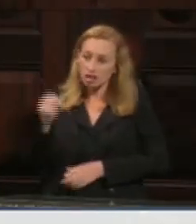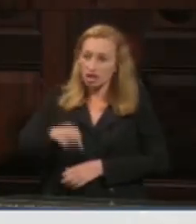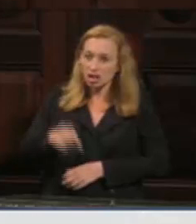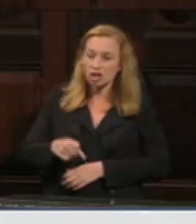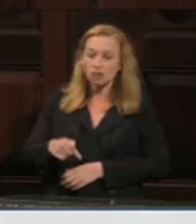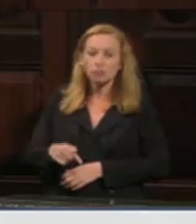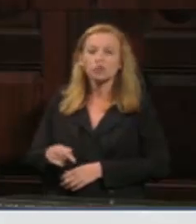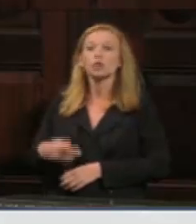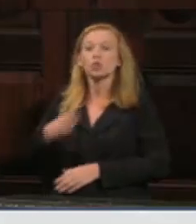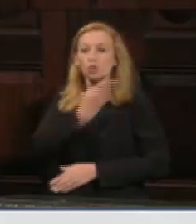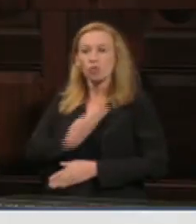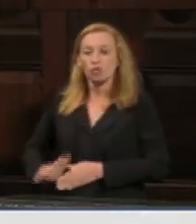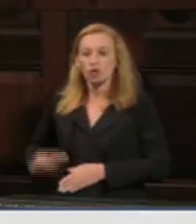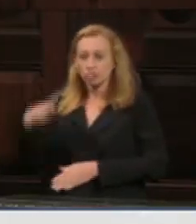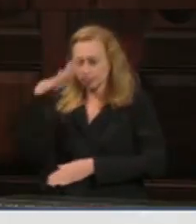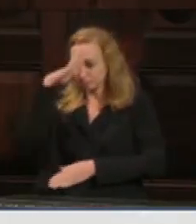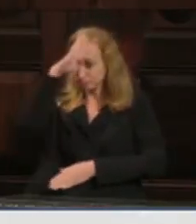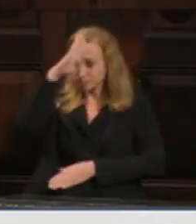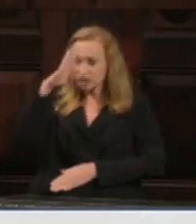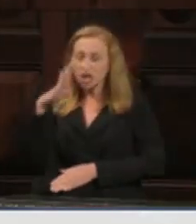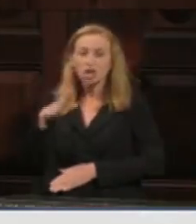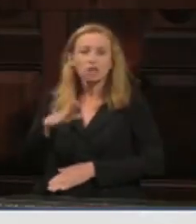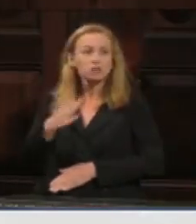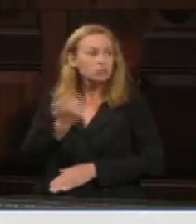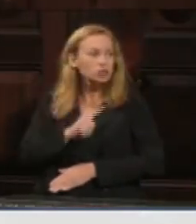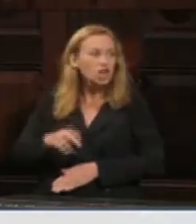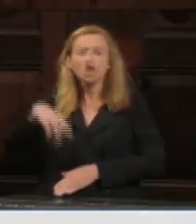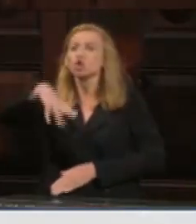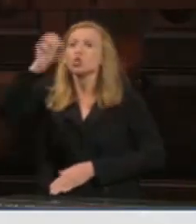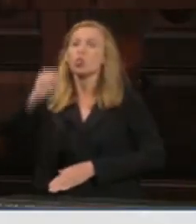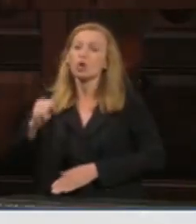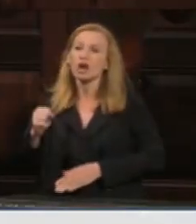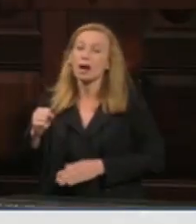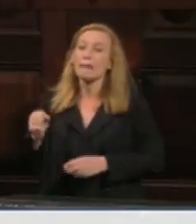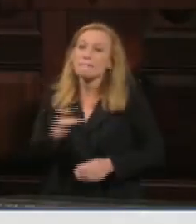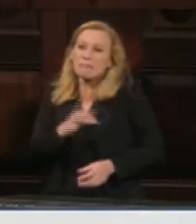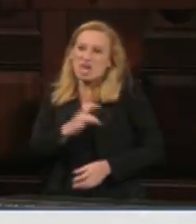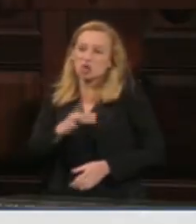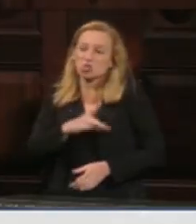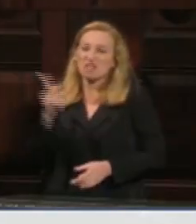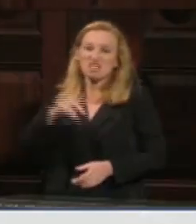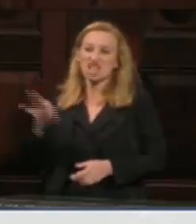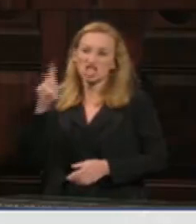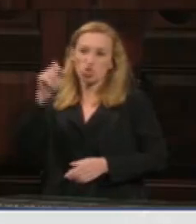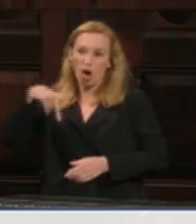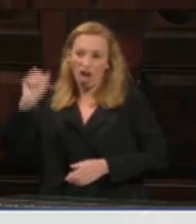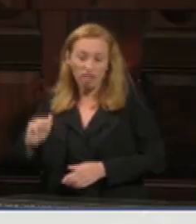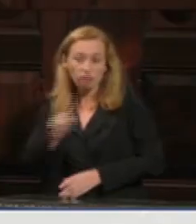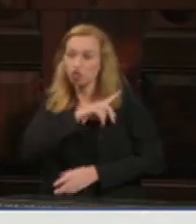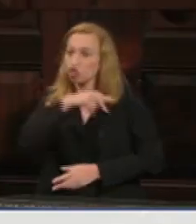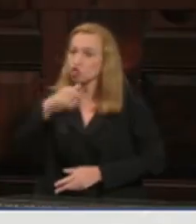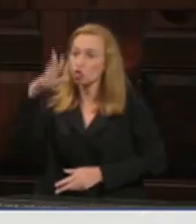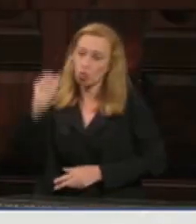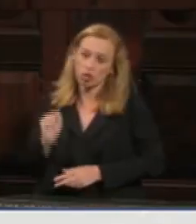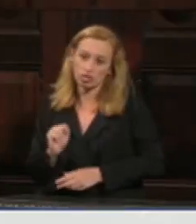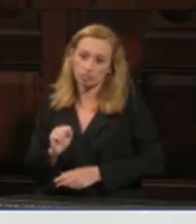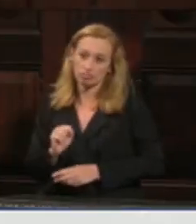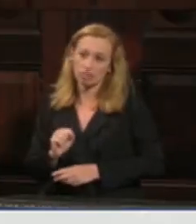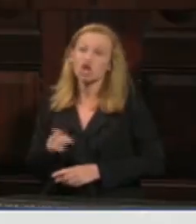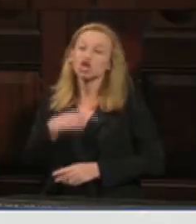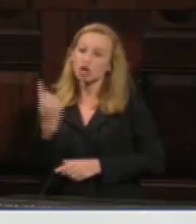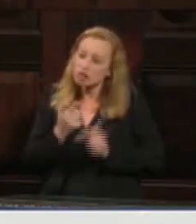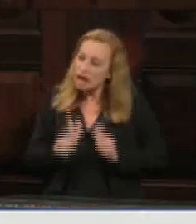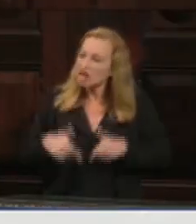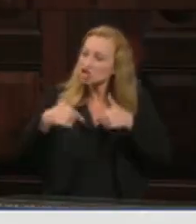Jair Bolsonaro não vai ter nunca medo da Venezuela. Nunca. Estamos